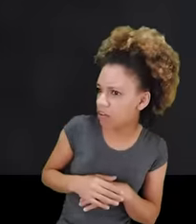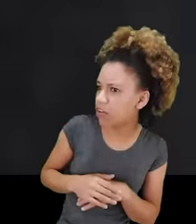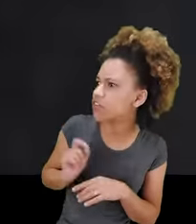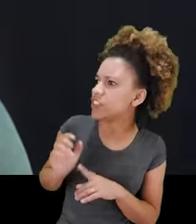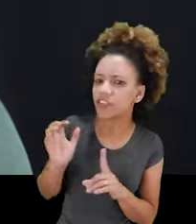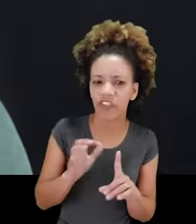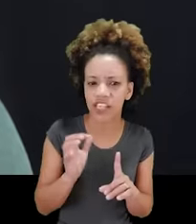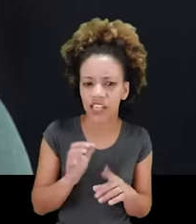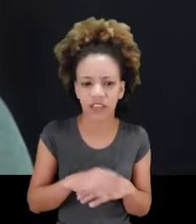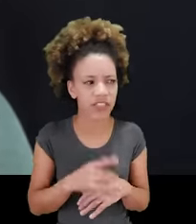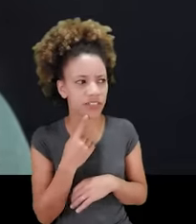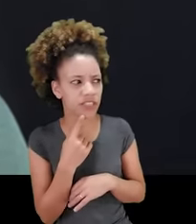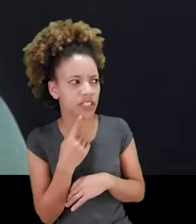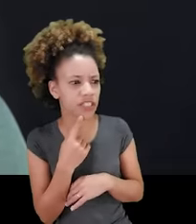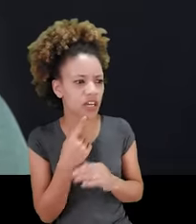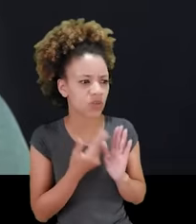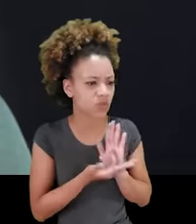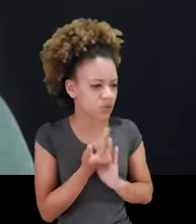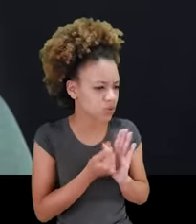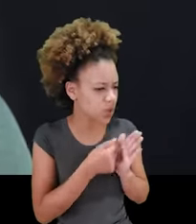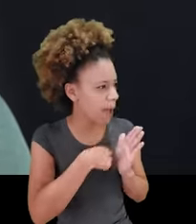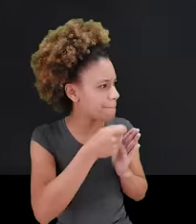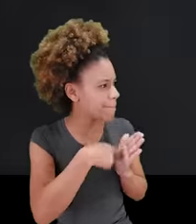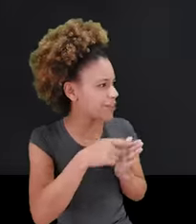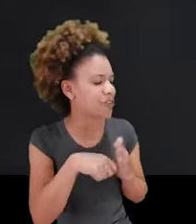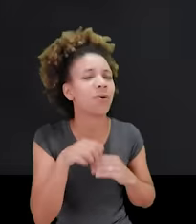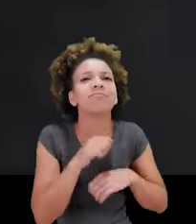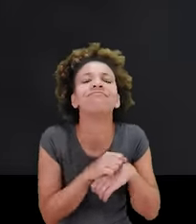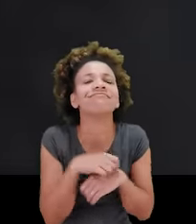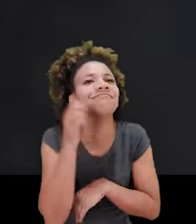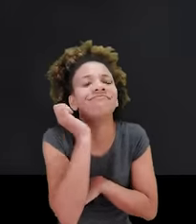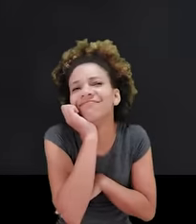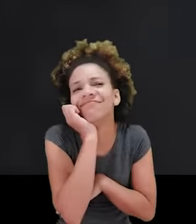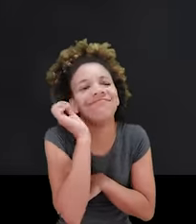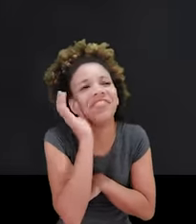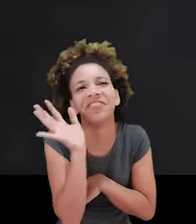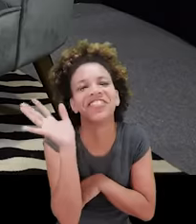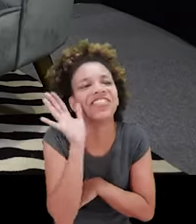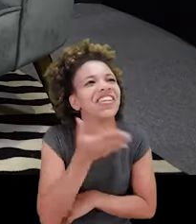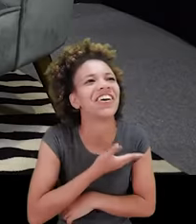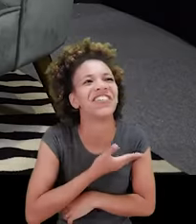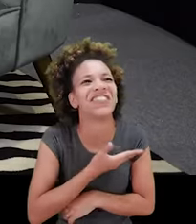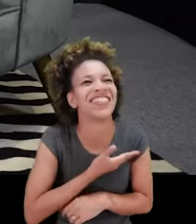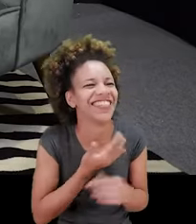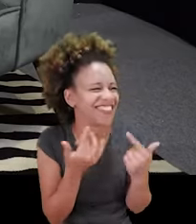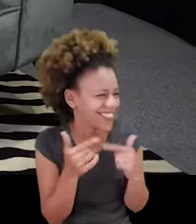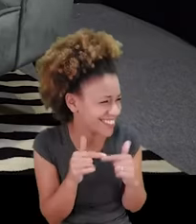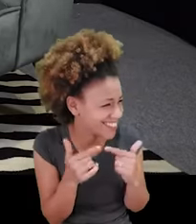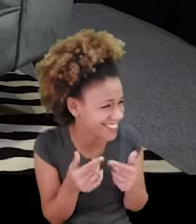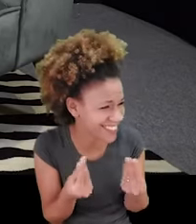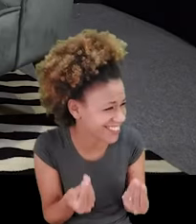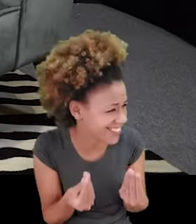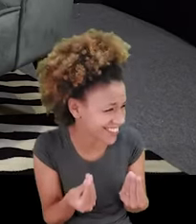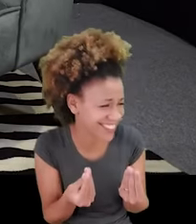sociáveis. E só... você fica numa janela desenhando o nome. Nunca mais me ligou para sair. Estou à espera